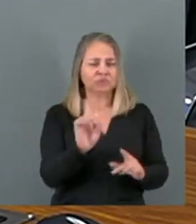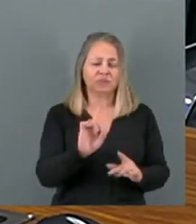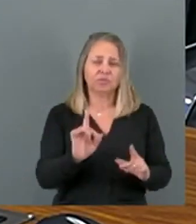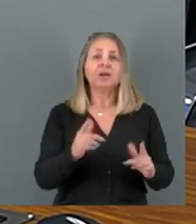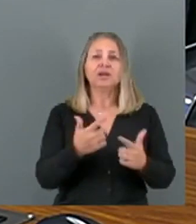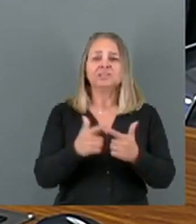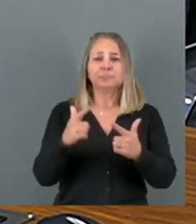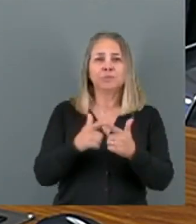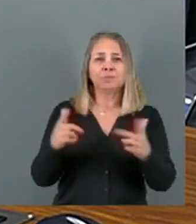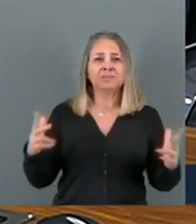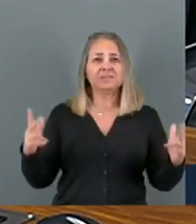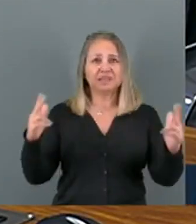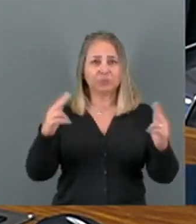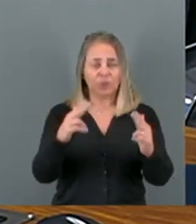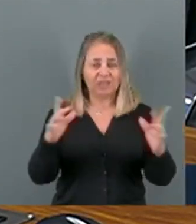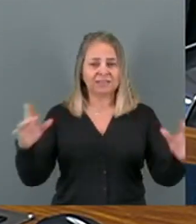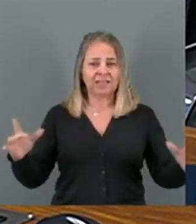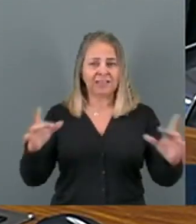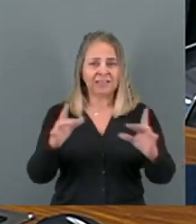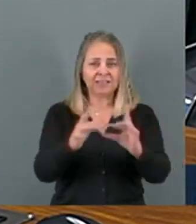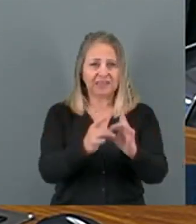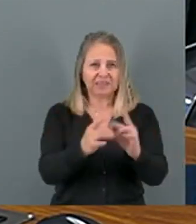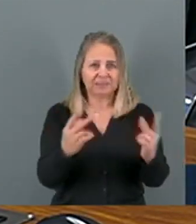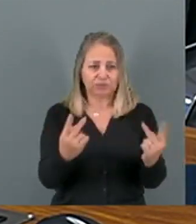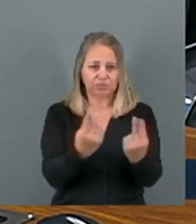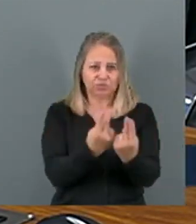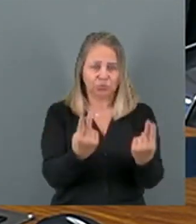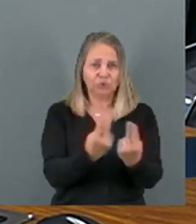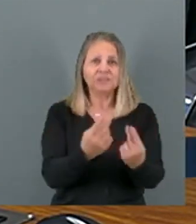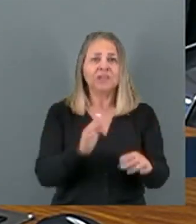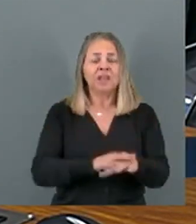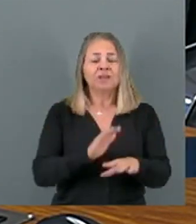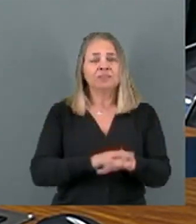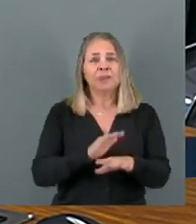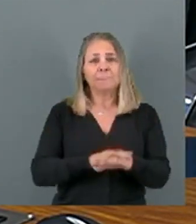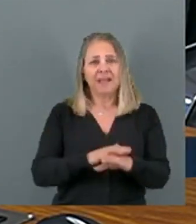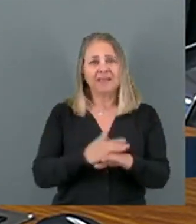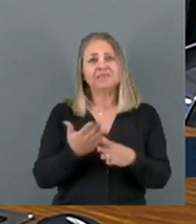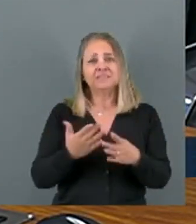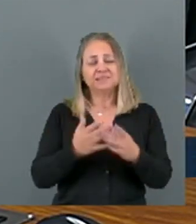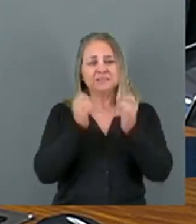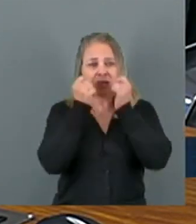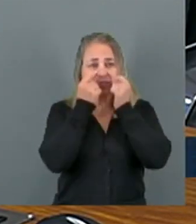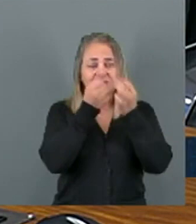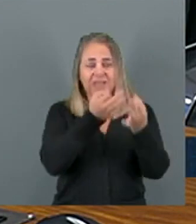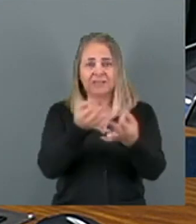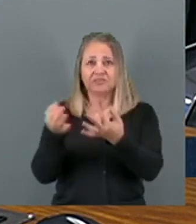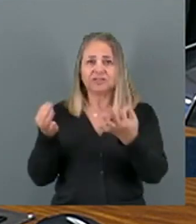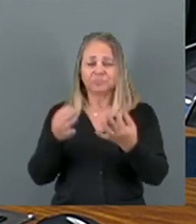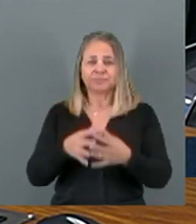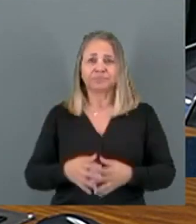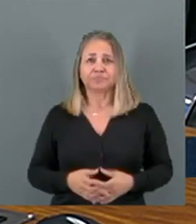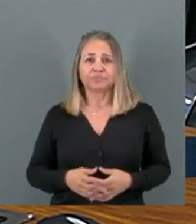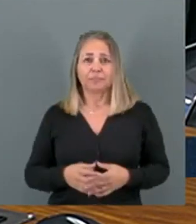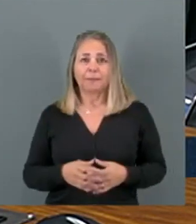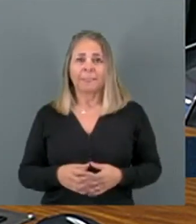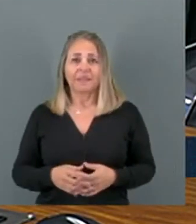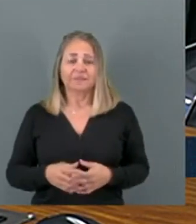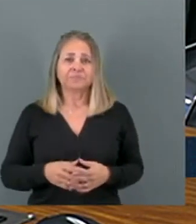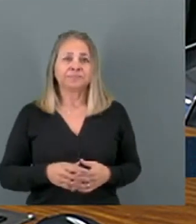como a pandemia, essa interação ela fica ainda mais reforçada, ainda mais evidente, porque a gente, mesmo que